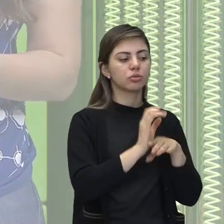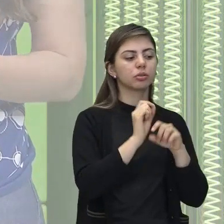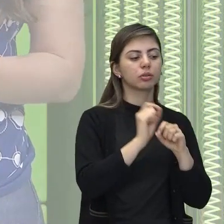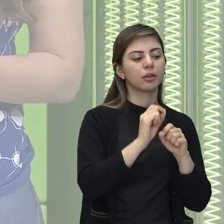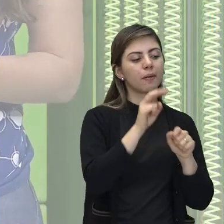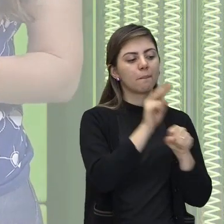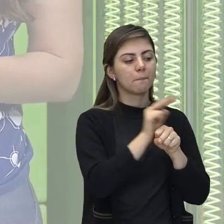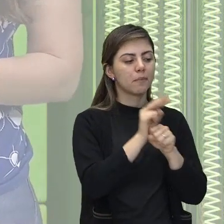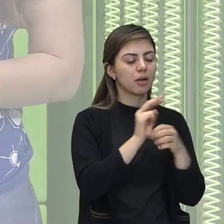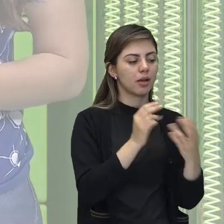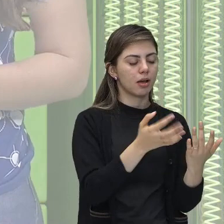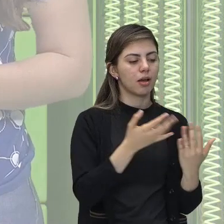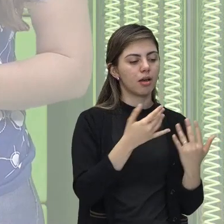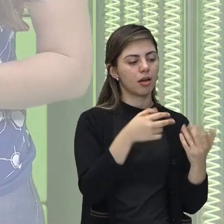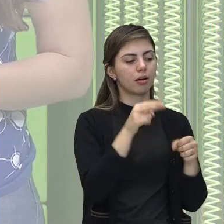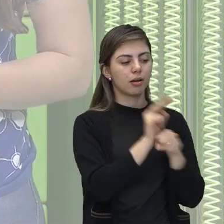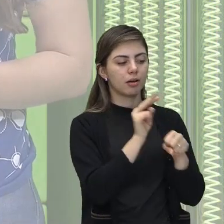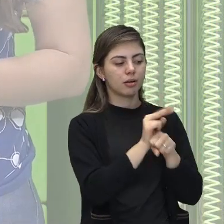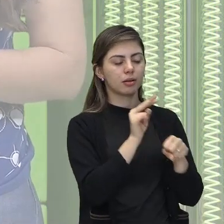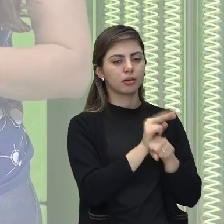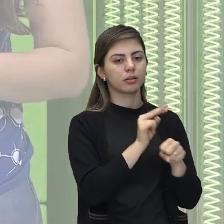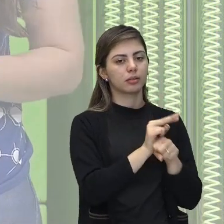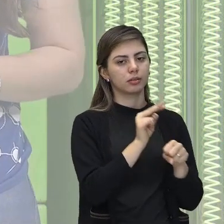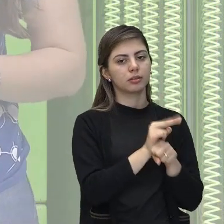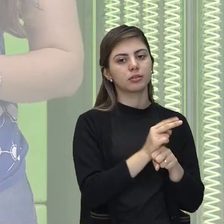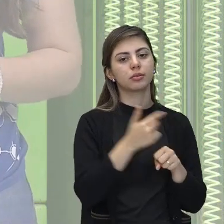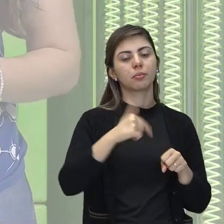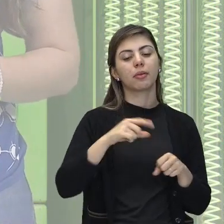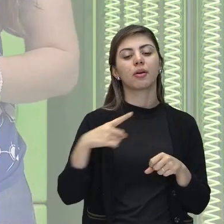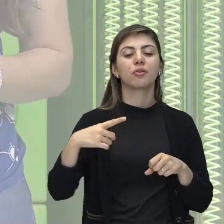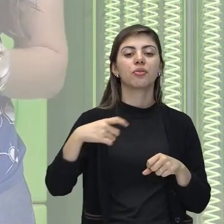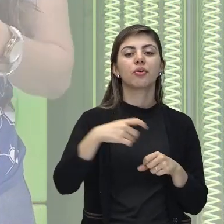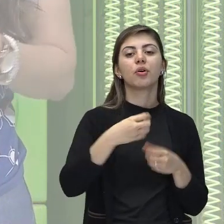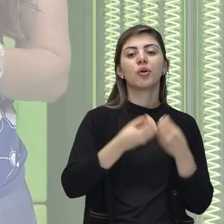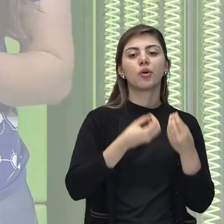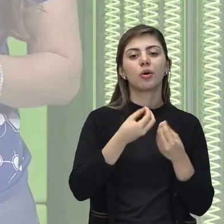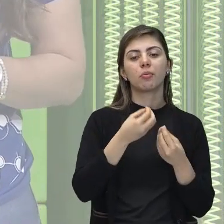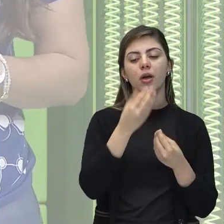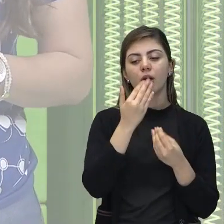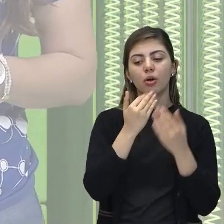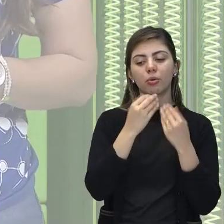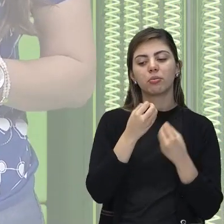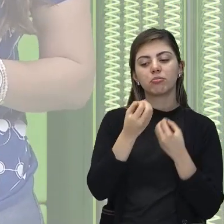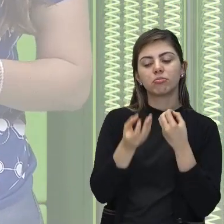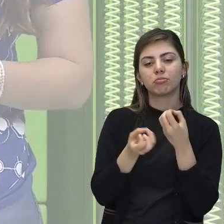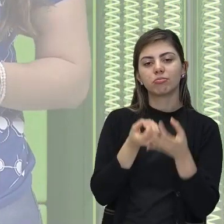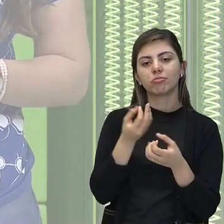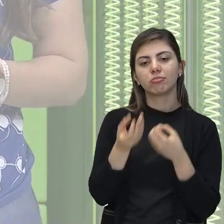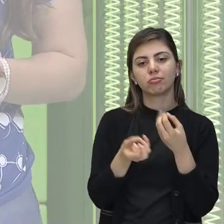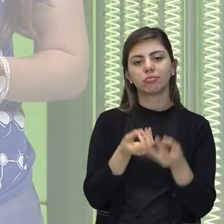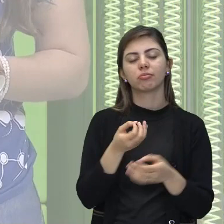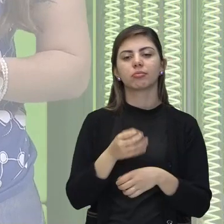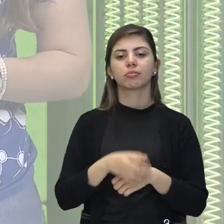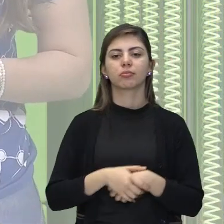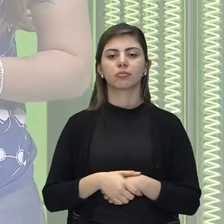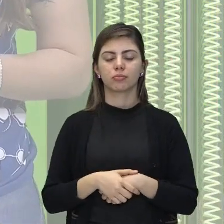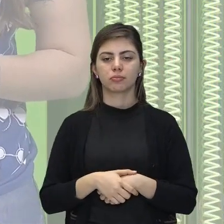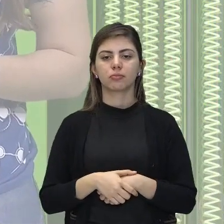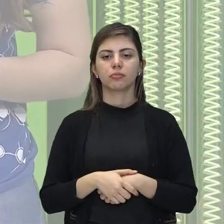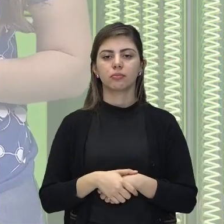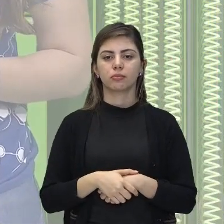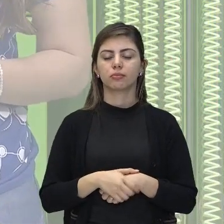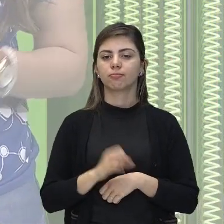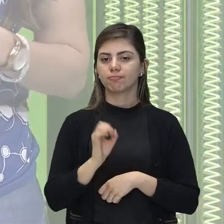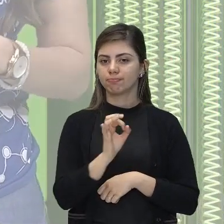um ambiente mais propício, quanto para o fungo, que está recebendo alimento que essa alga